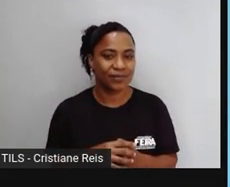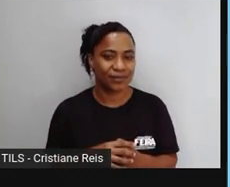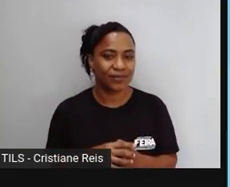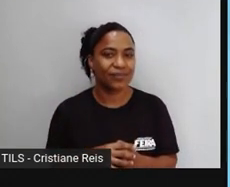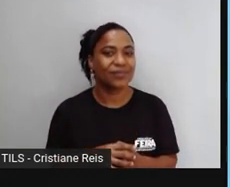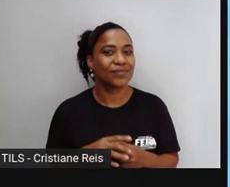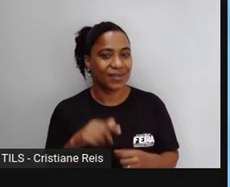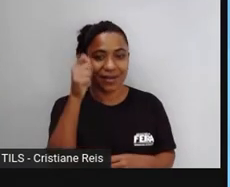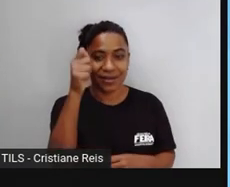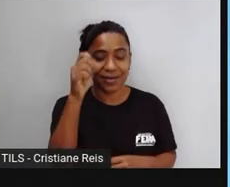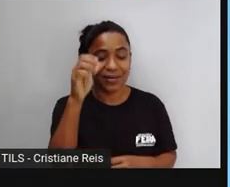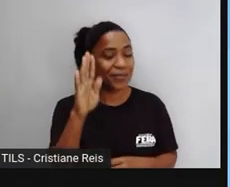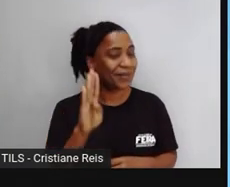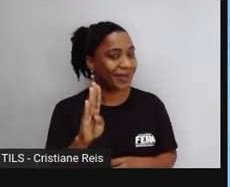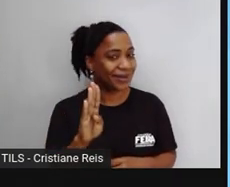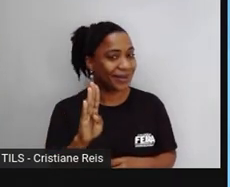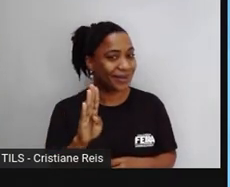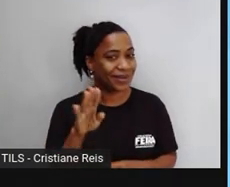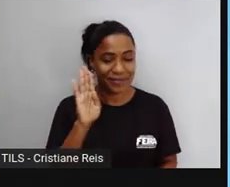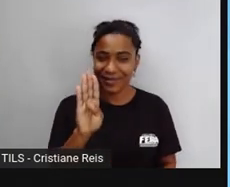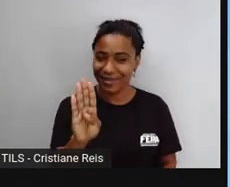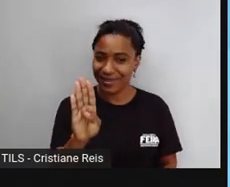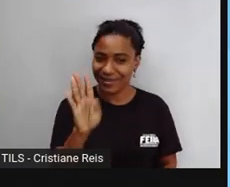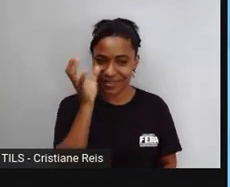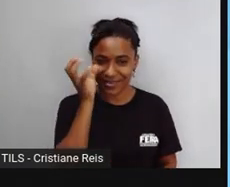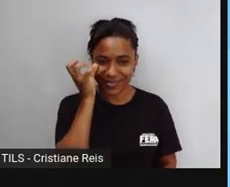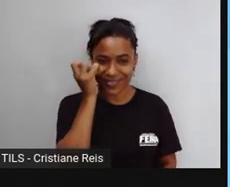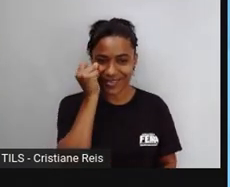Bedroom. Quarto.